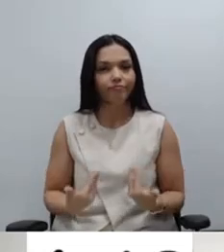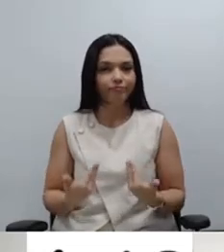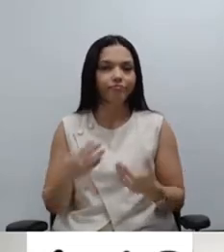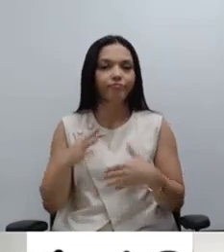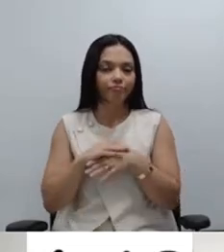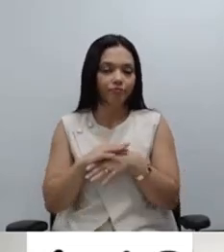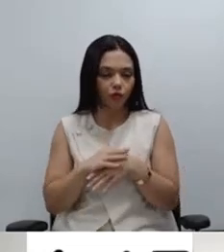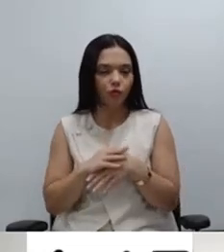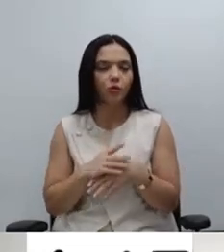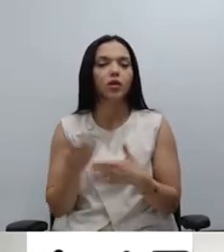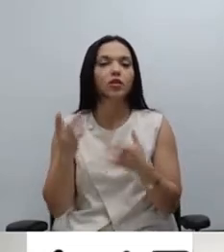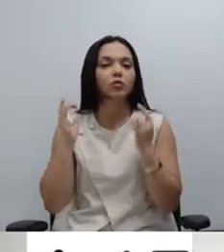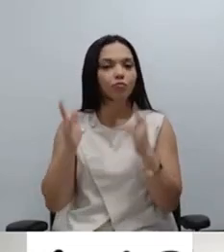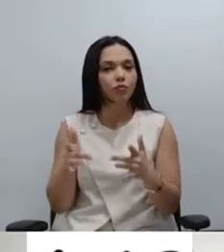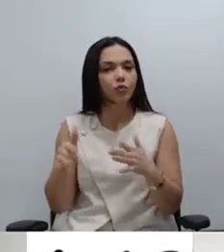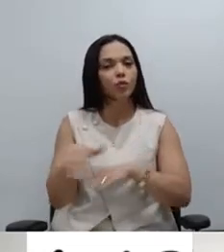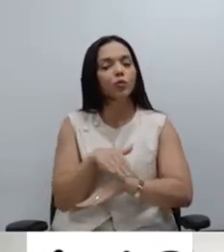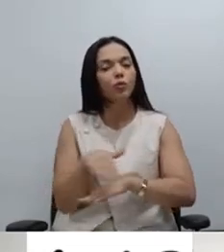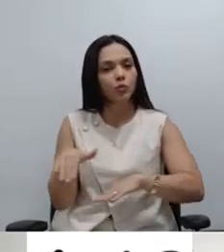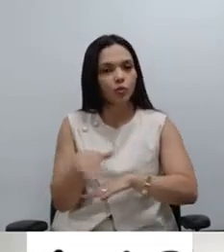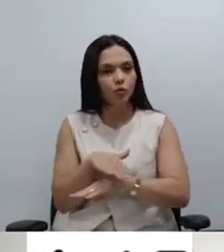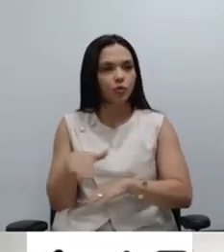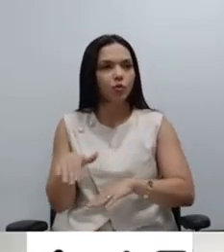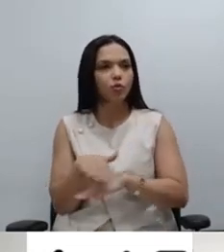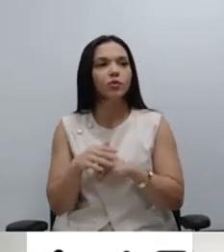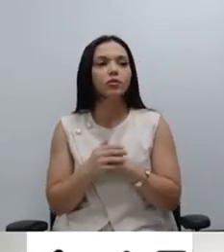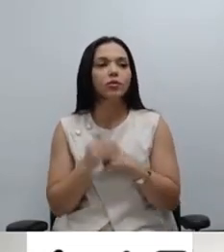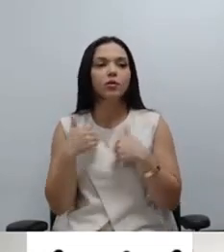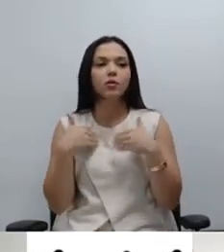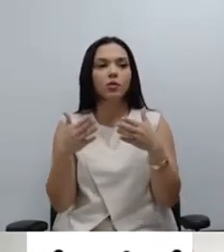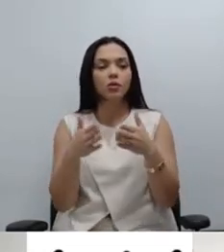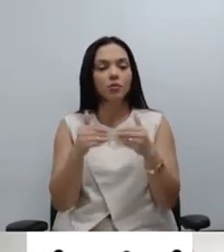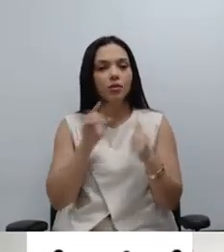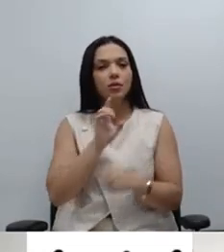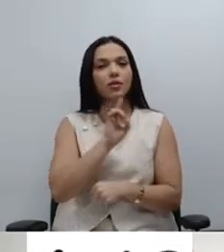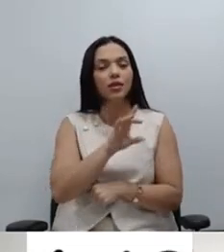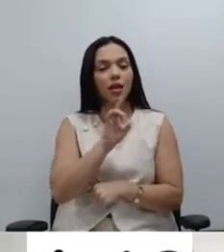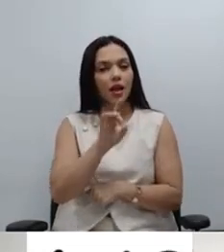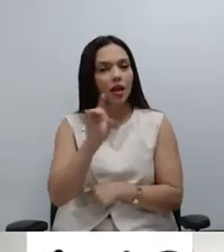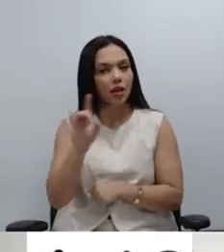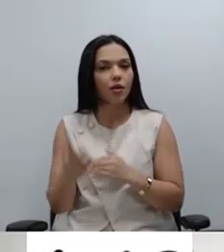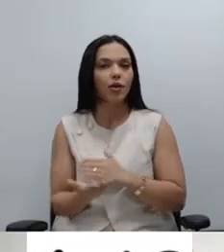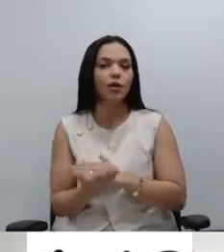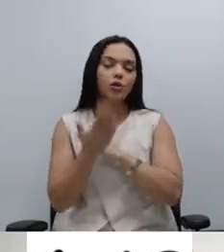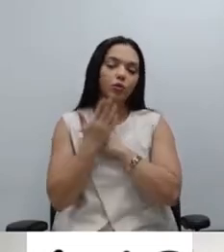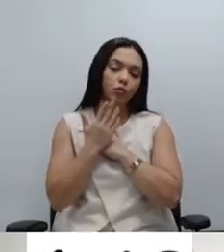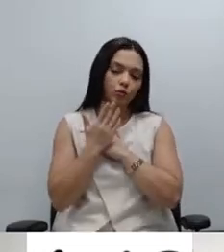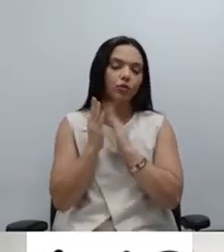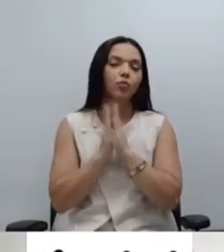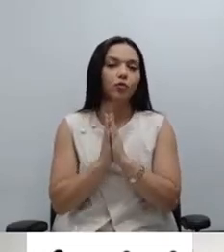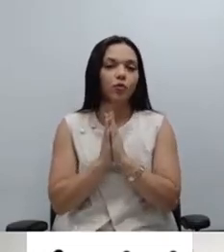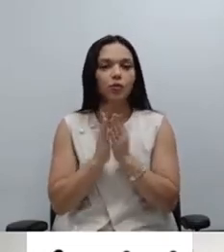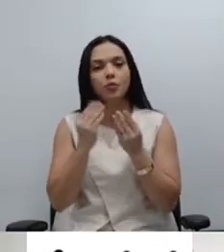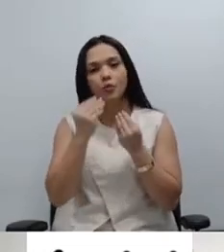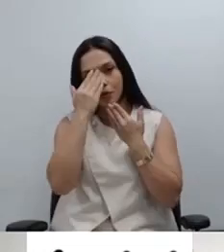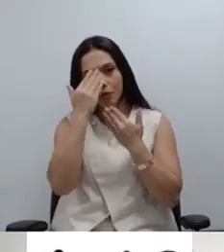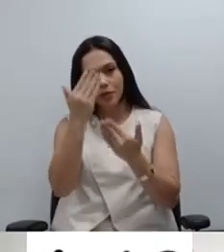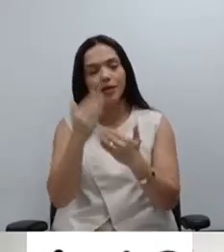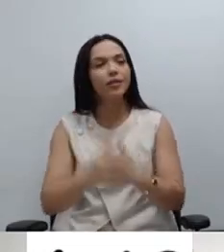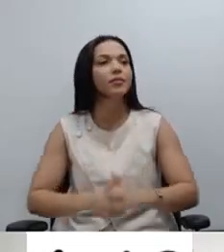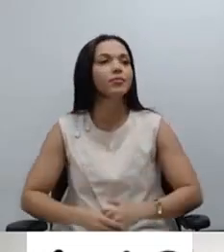É esse o meu apelo que eu peço a cada um de Vossas Excelências, que possa me ajudar. Muito obrigado.